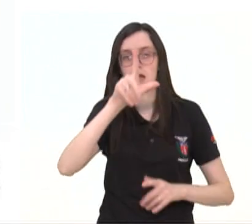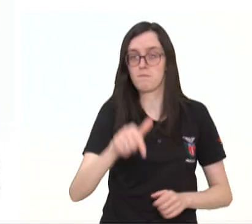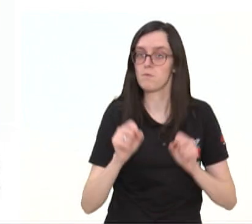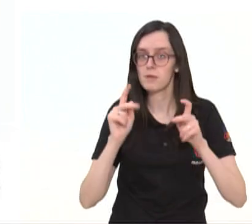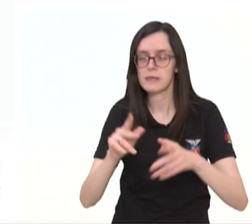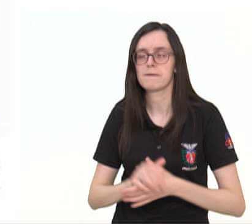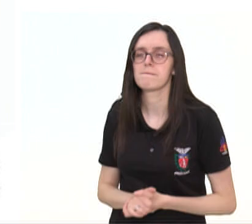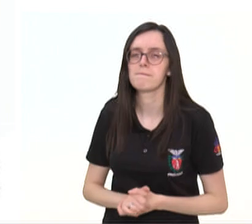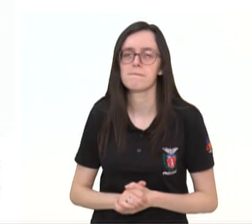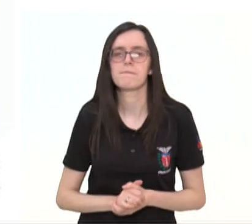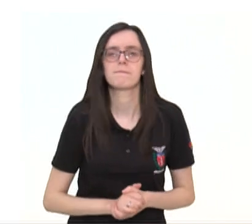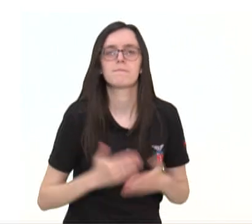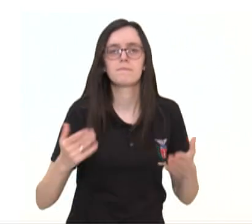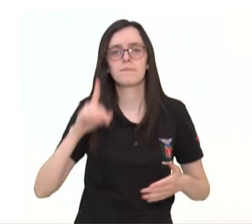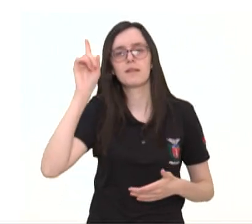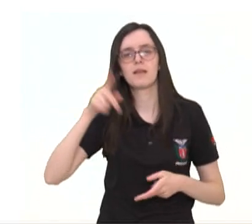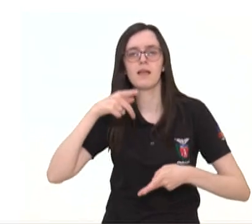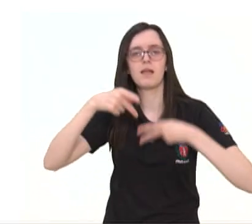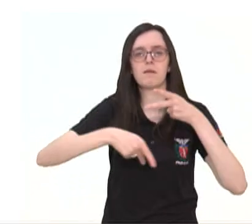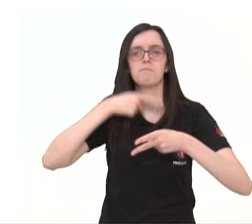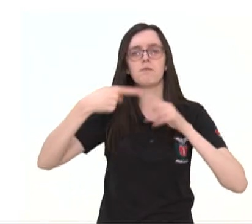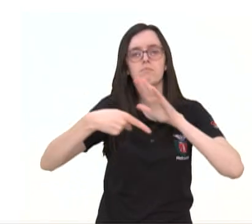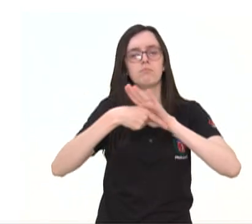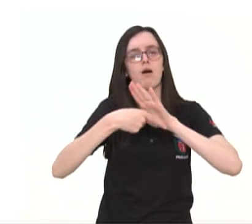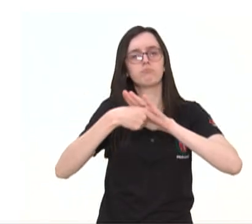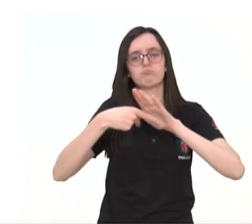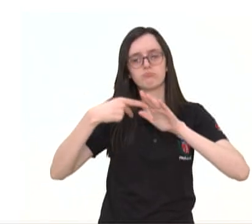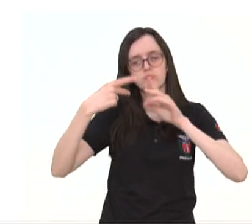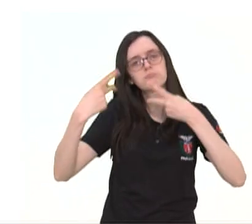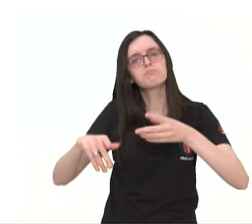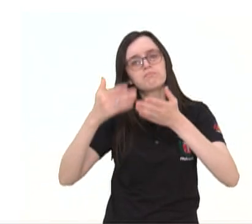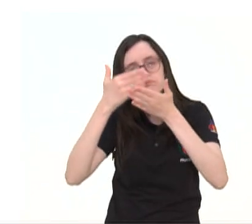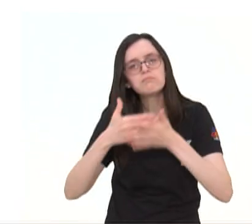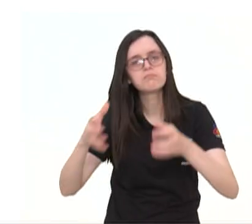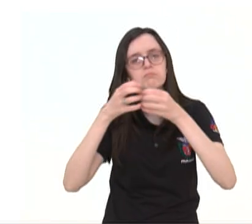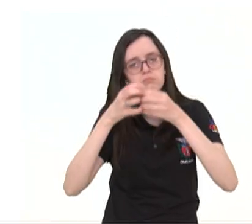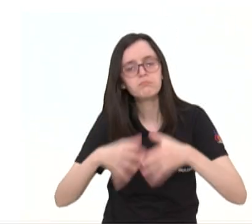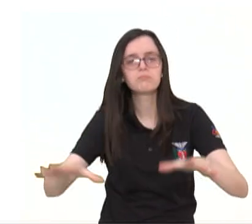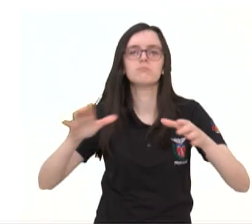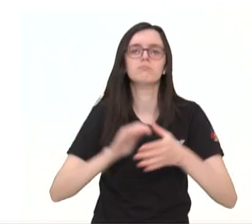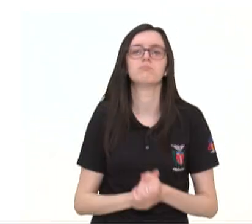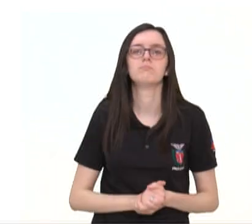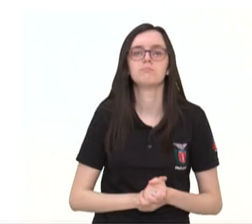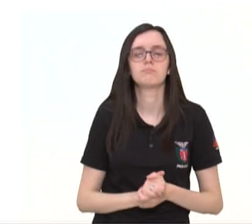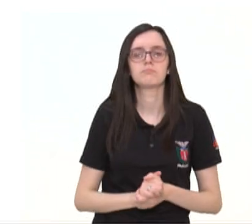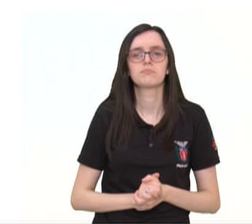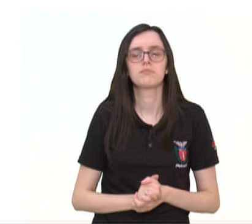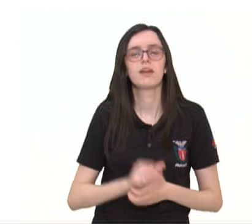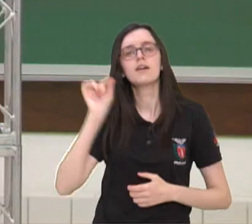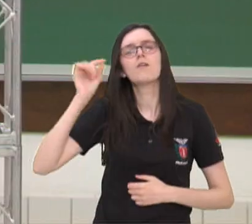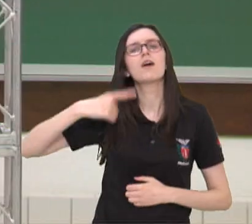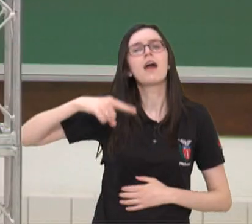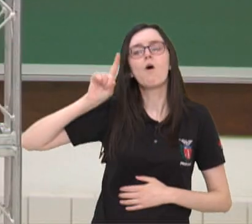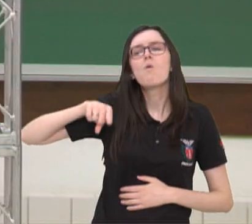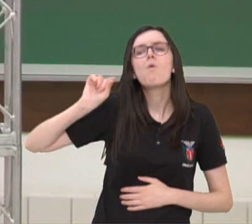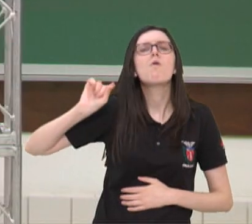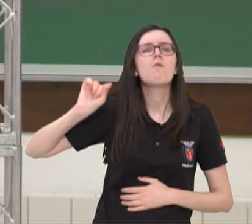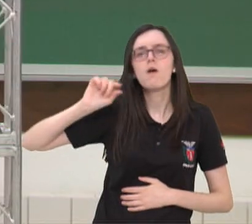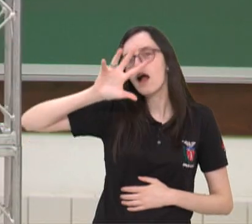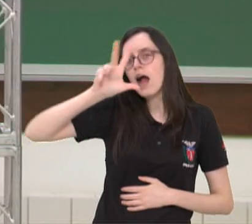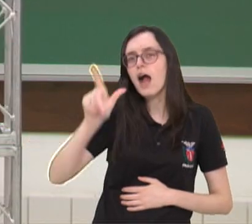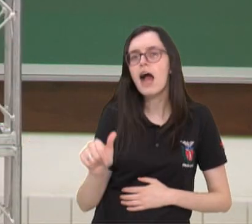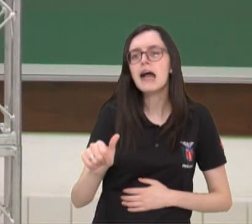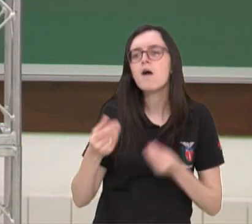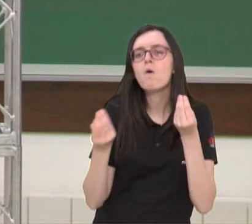bem? Então está aí esses povos nativos africanos. E aí o que eles têm o que nossa África tem